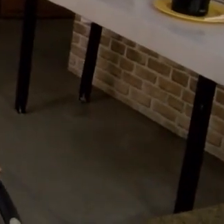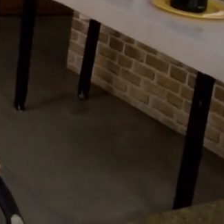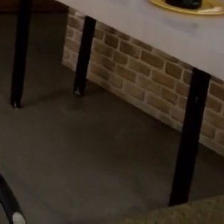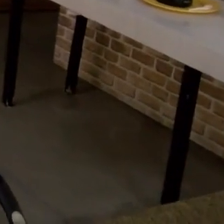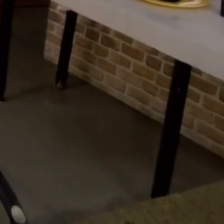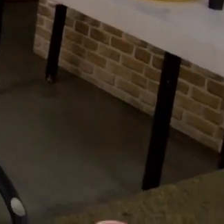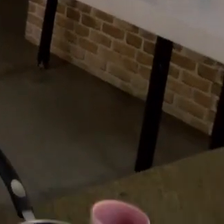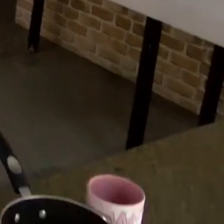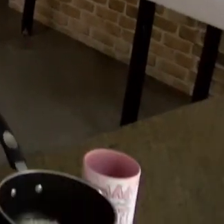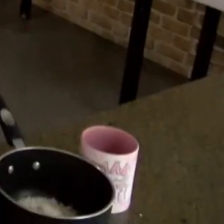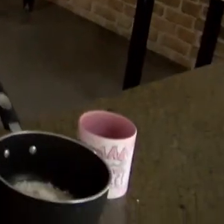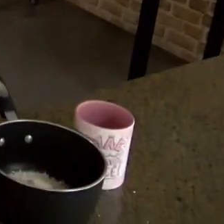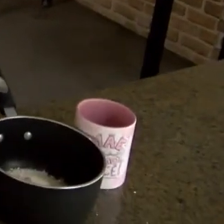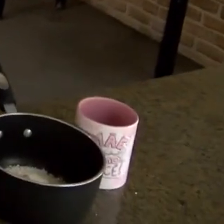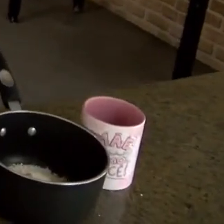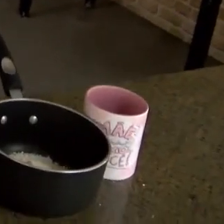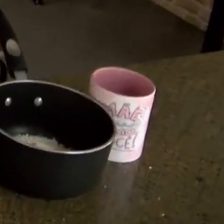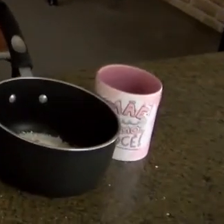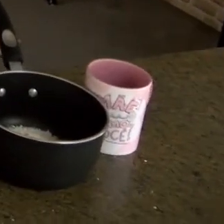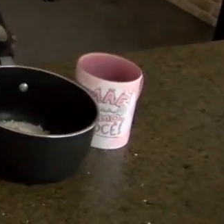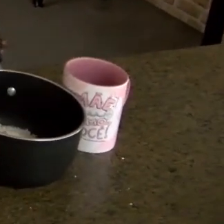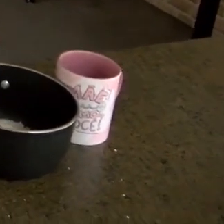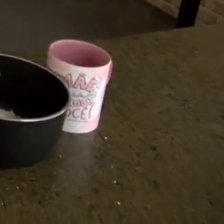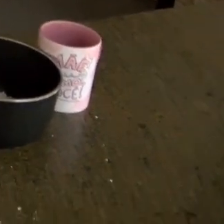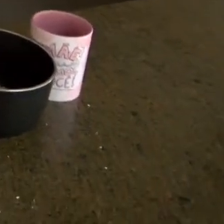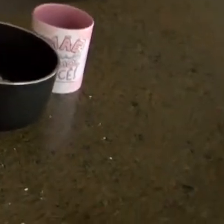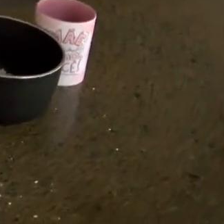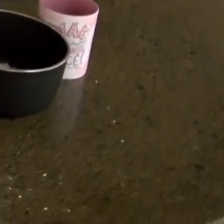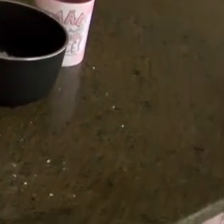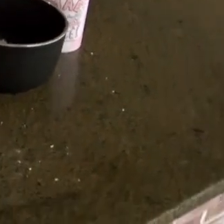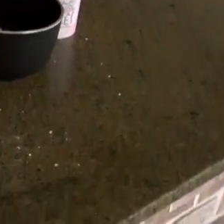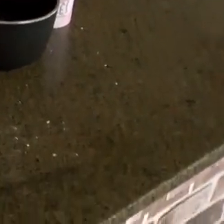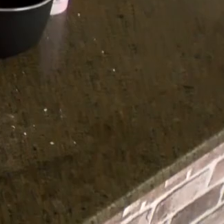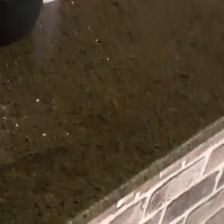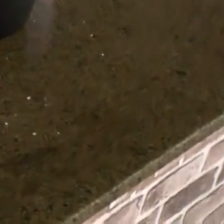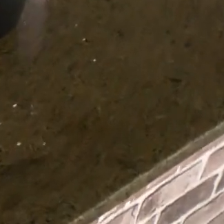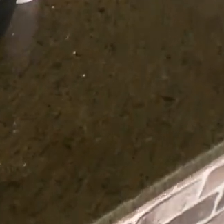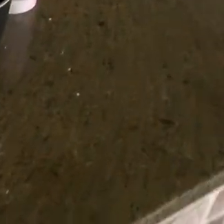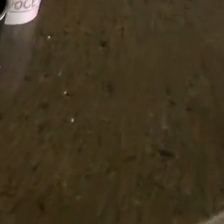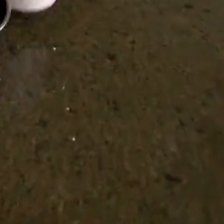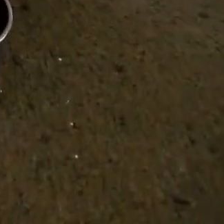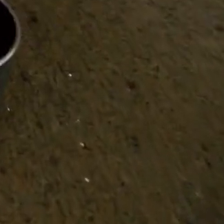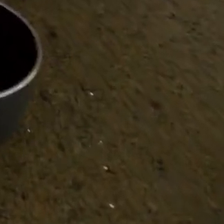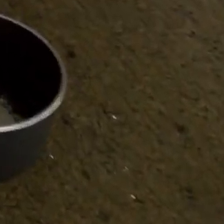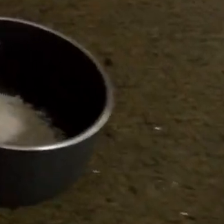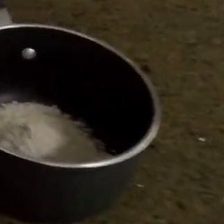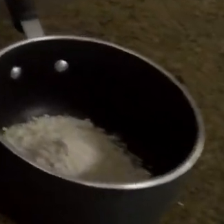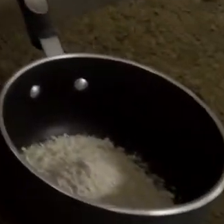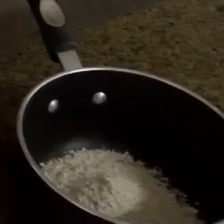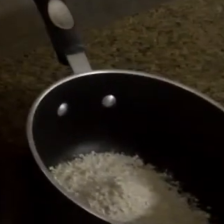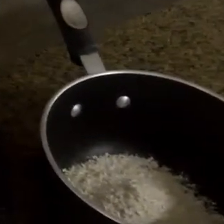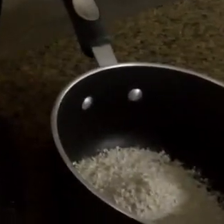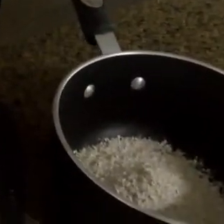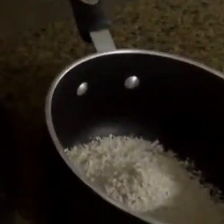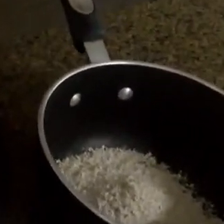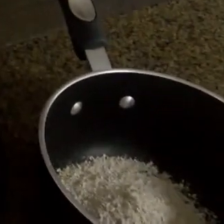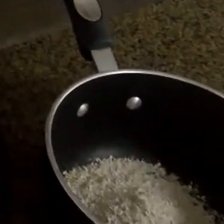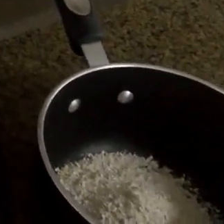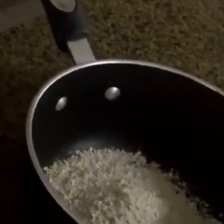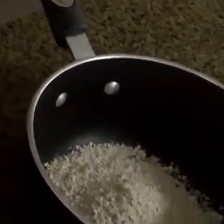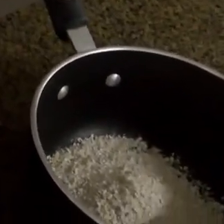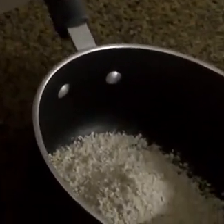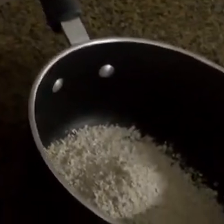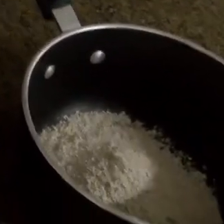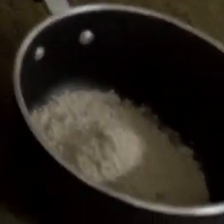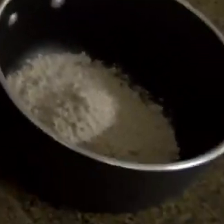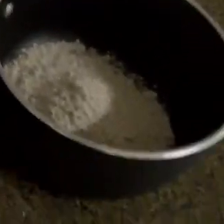de leite. Crianças, vejam só, eu só tenho uma canequinha aqui. O que é que eu faço? 1 xícara corresponde à metade.